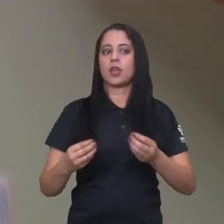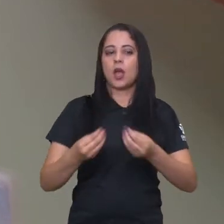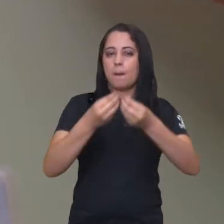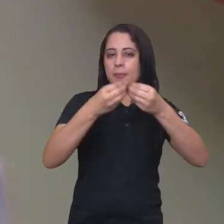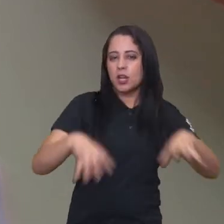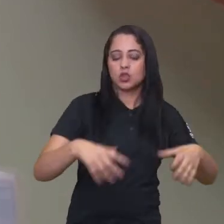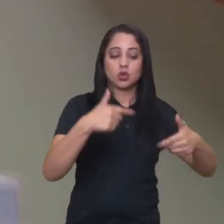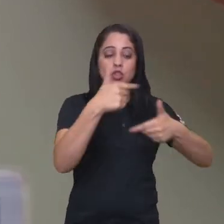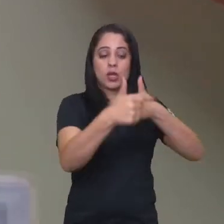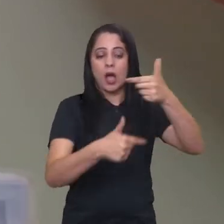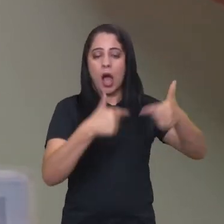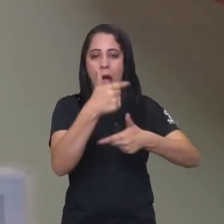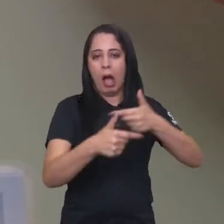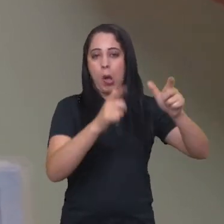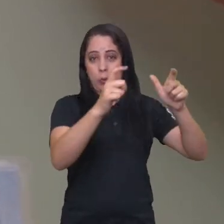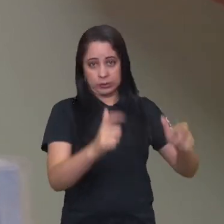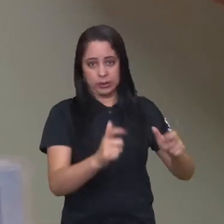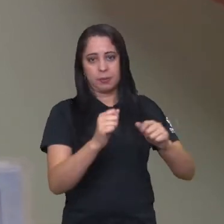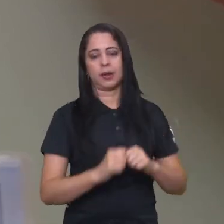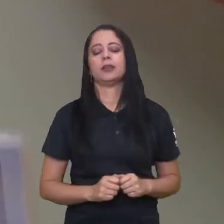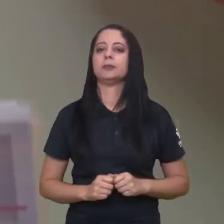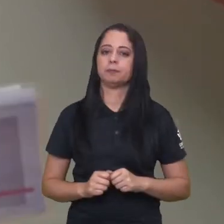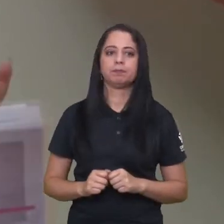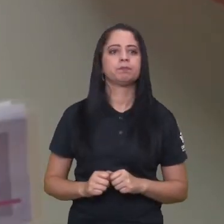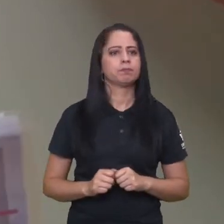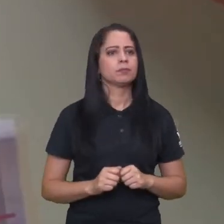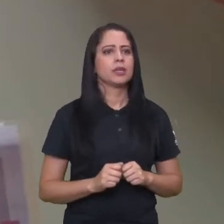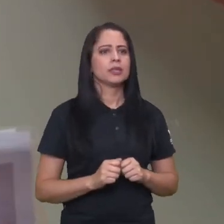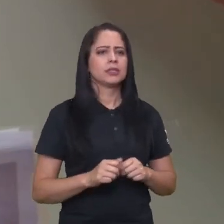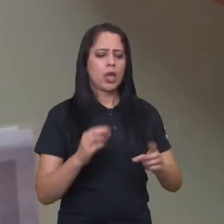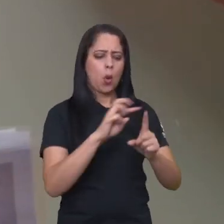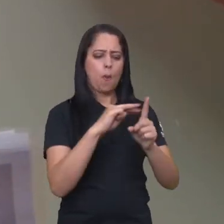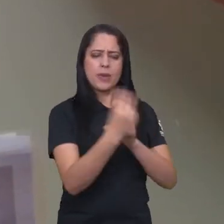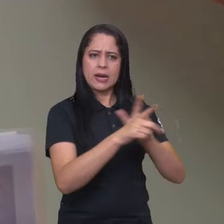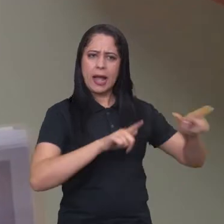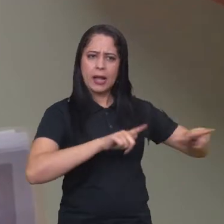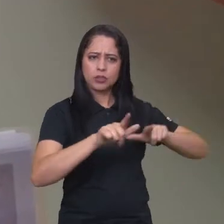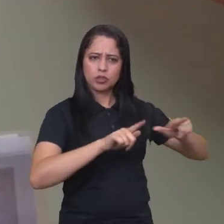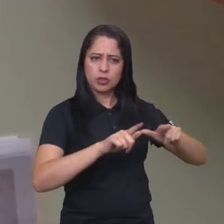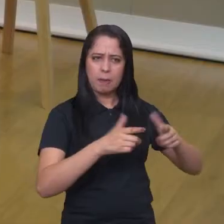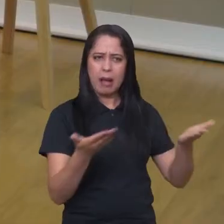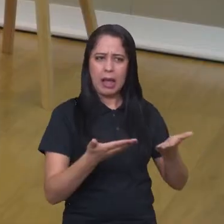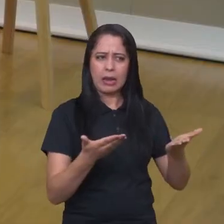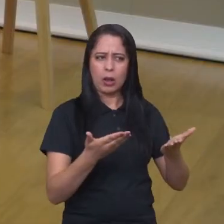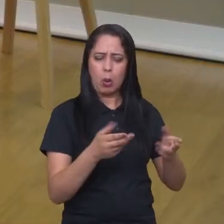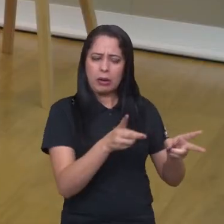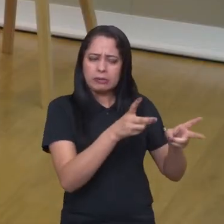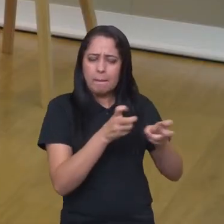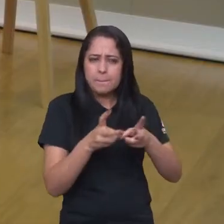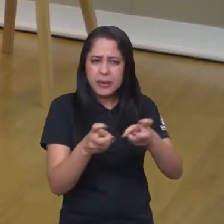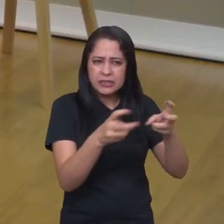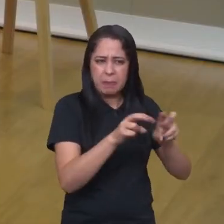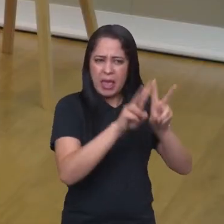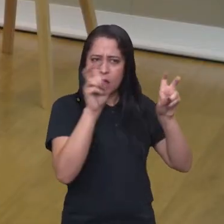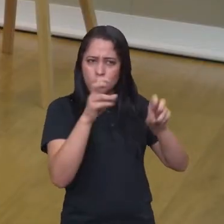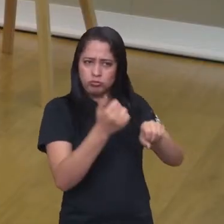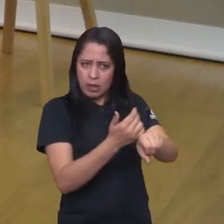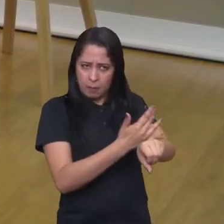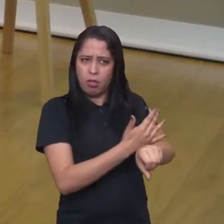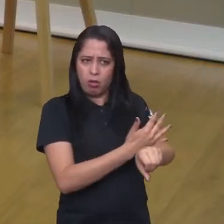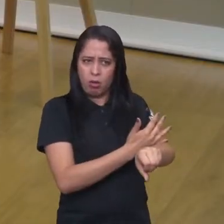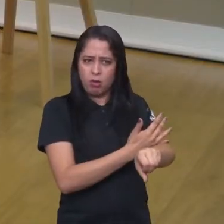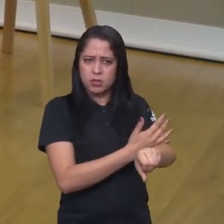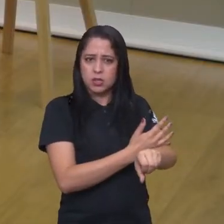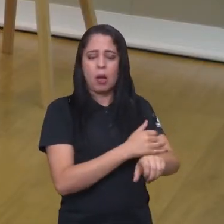afetar inclusive o ambiente de trabalho. Juliana, podemos falar que o mercado de trabalho está cada vez mais atento a essas